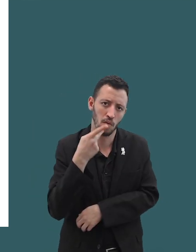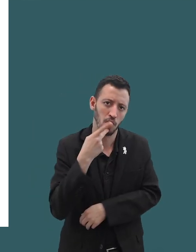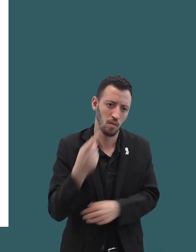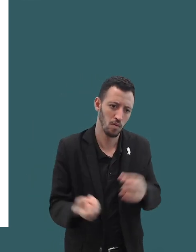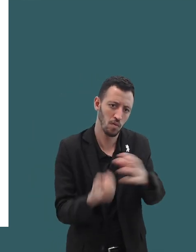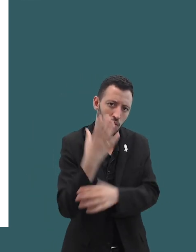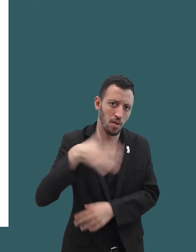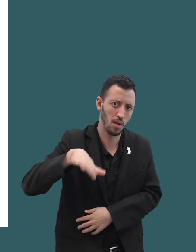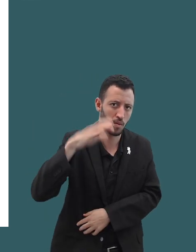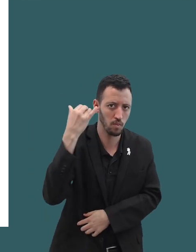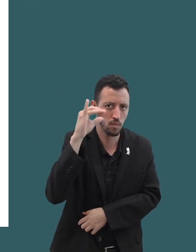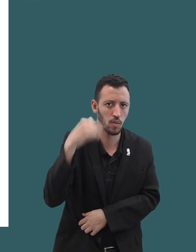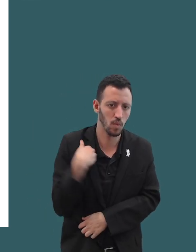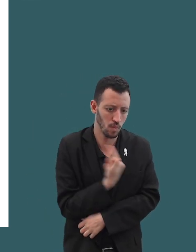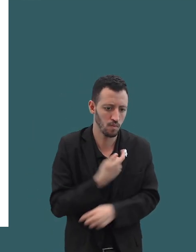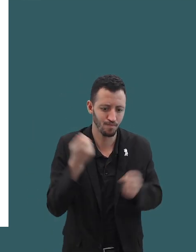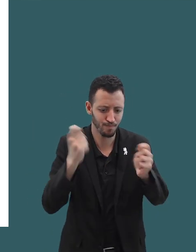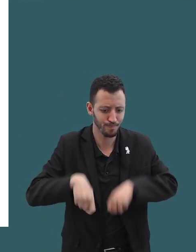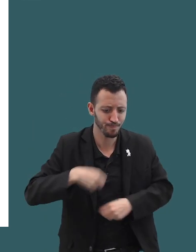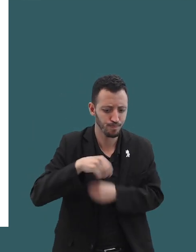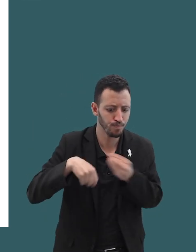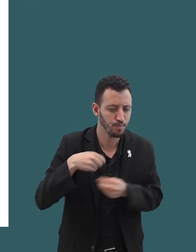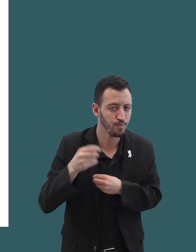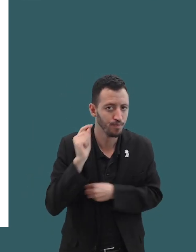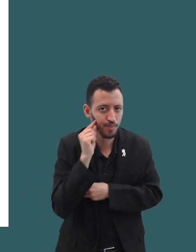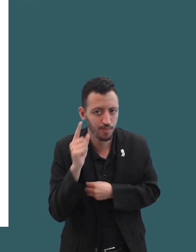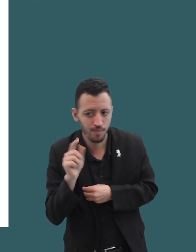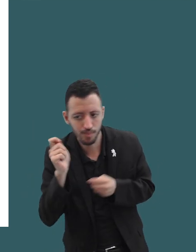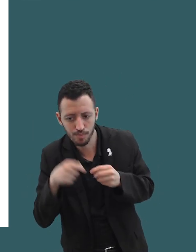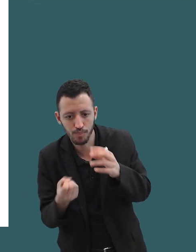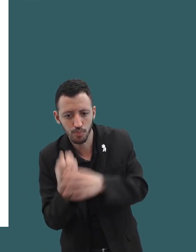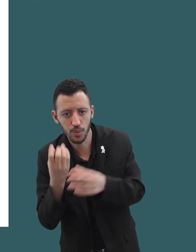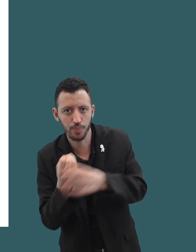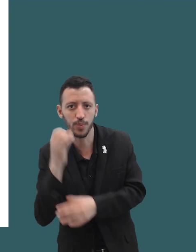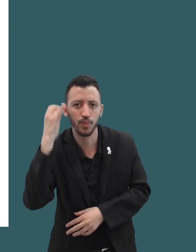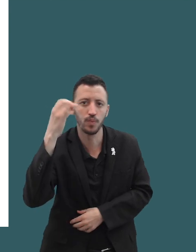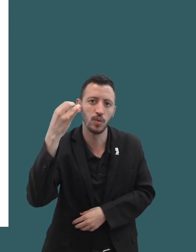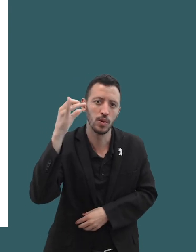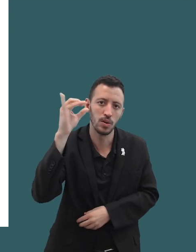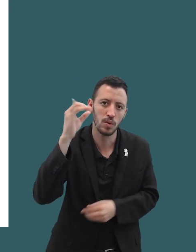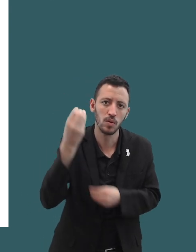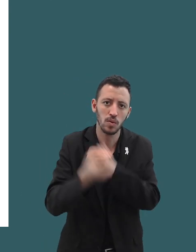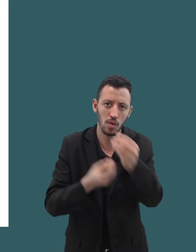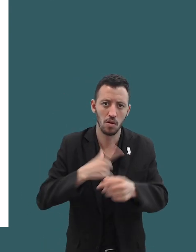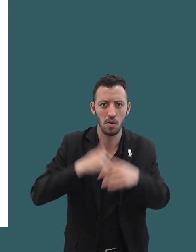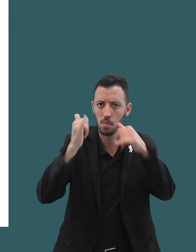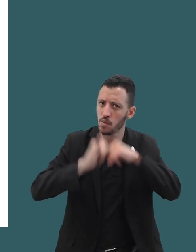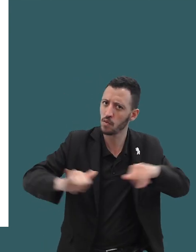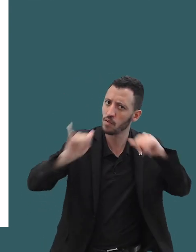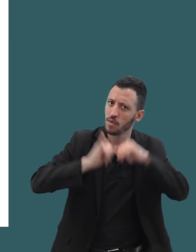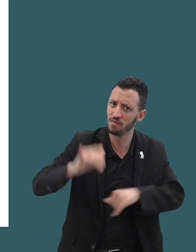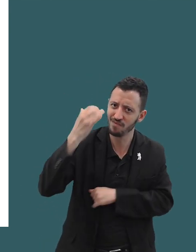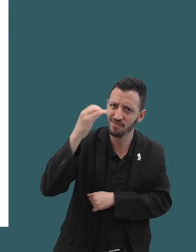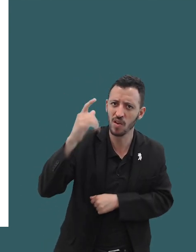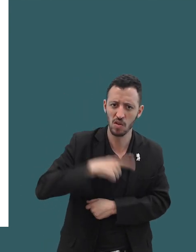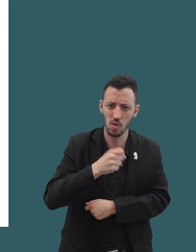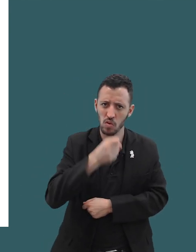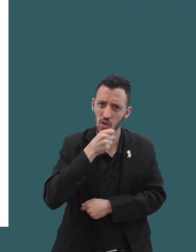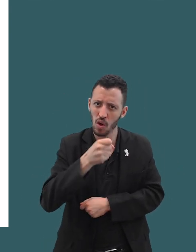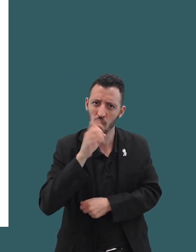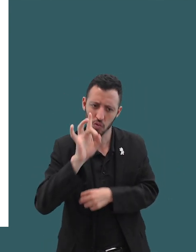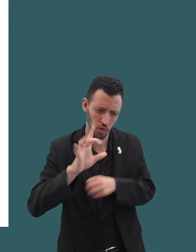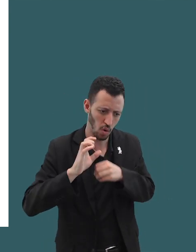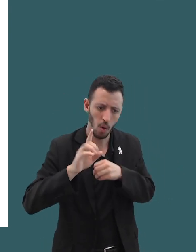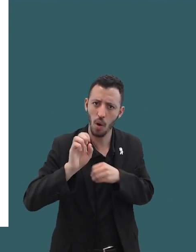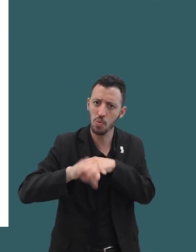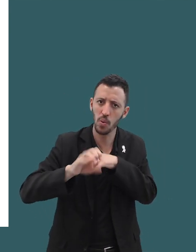da produção científica, como a gente pode mensurar a produção científica? Em divulgação científica, ou jornalismo científico, ou